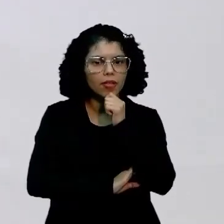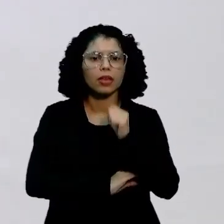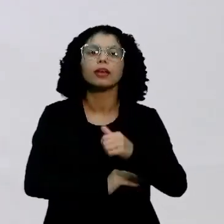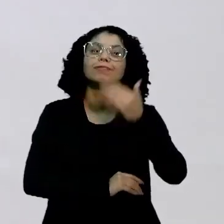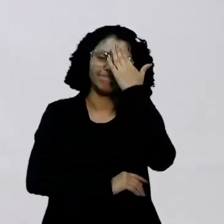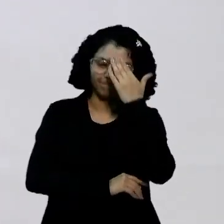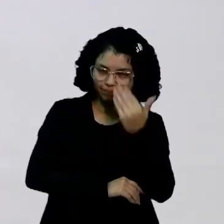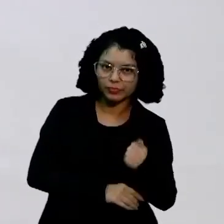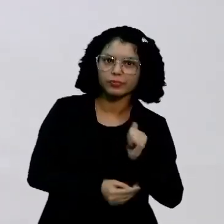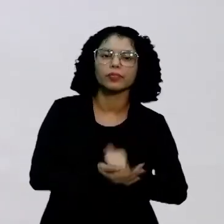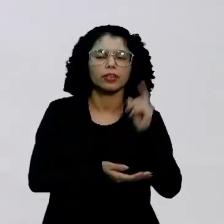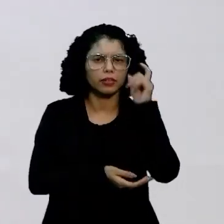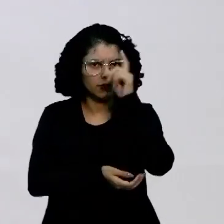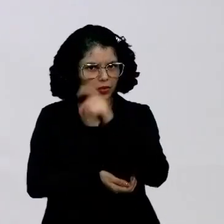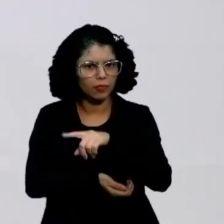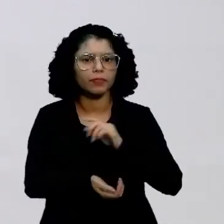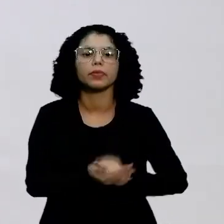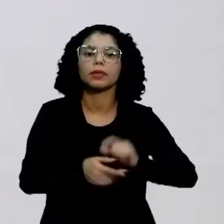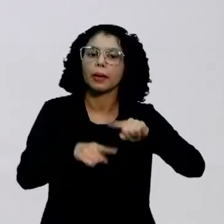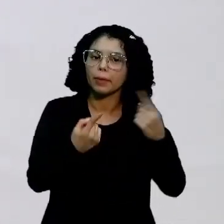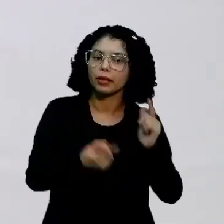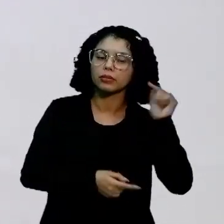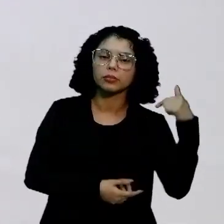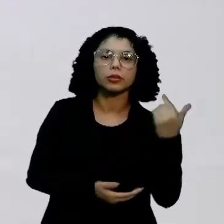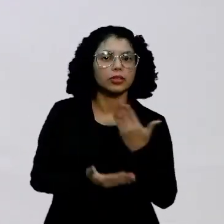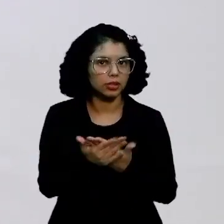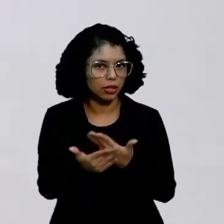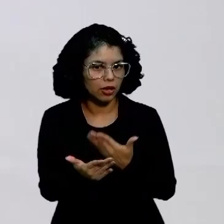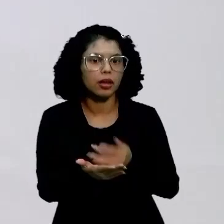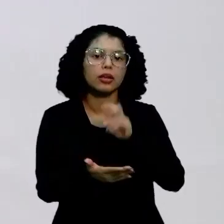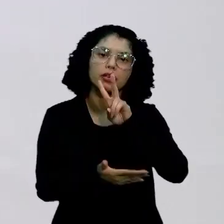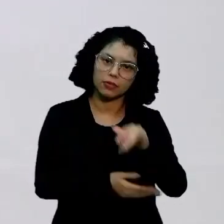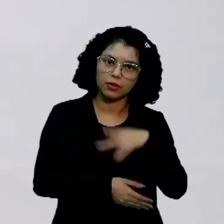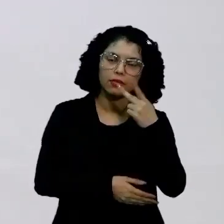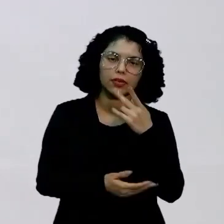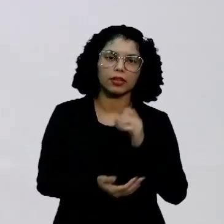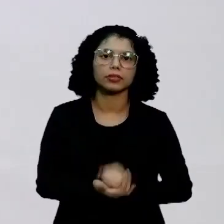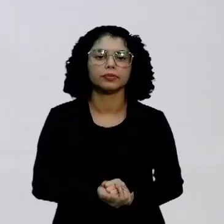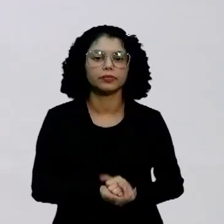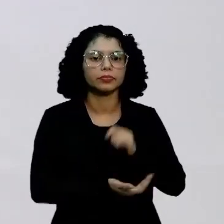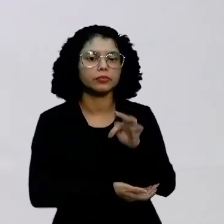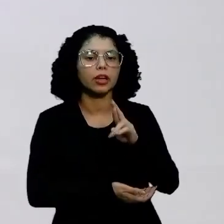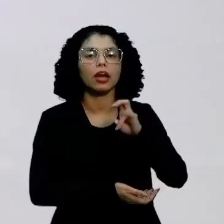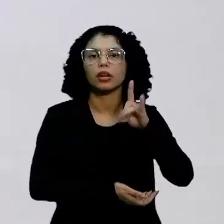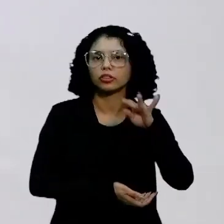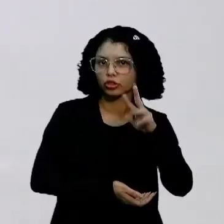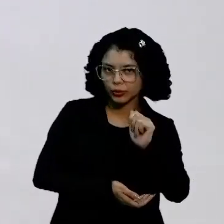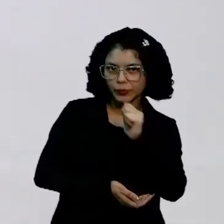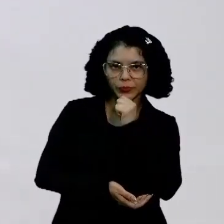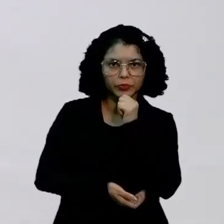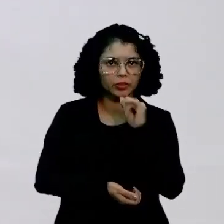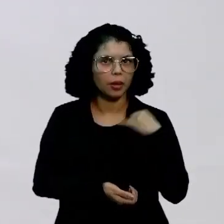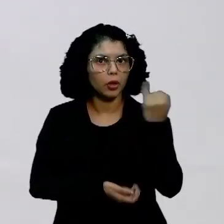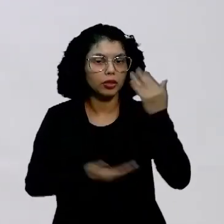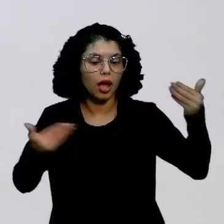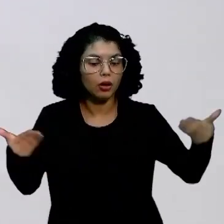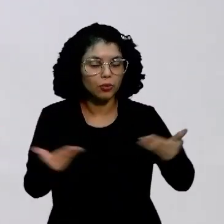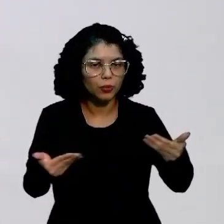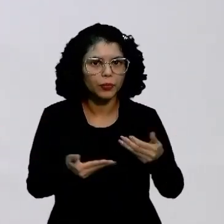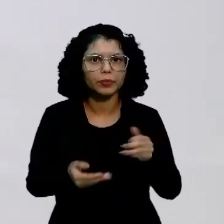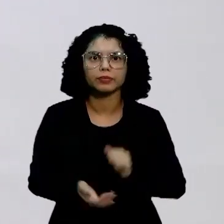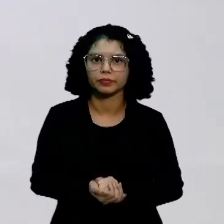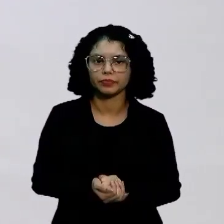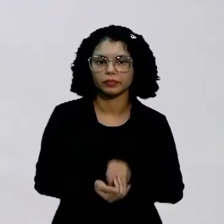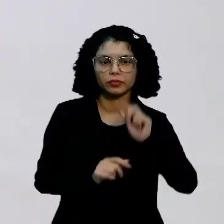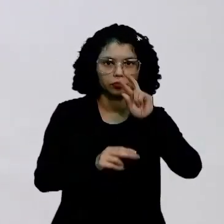de arcadismo agora, mas nós teremos outras aulas que falarão sobre o arcadismo. Mas o que é importante entender agora, nesse